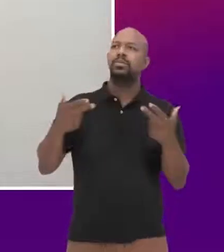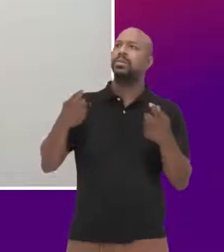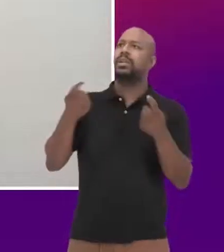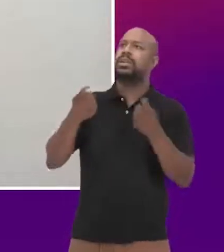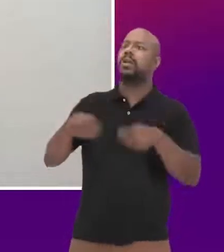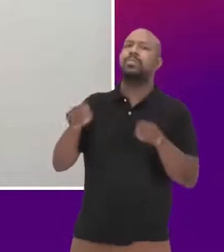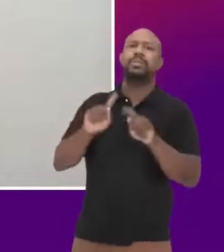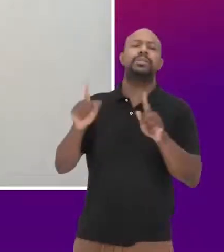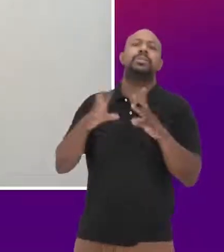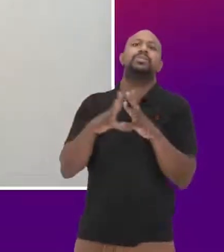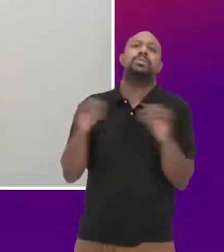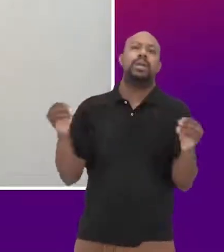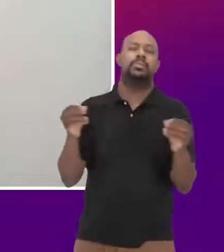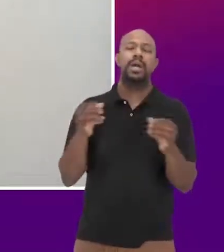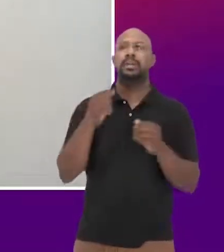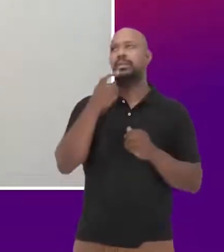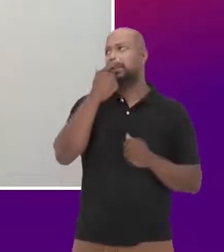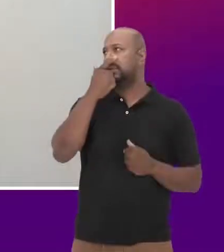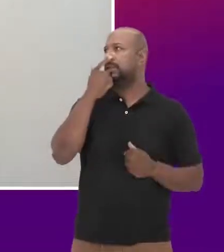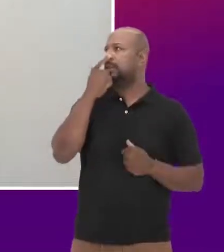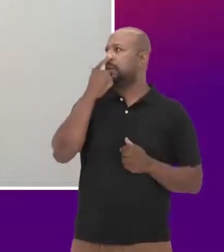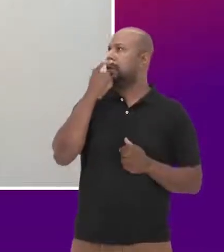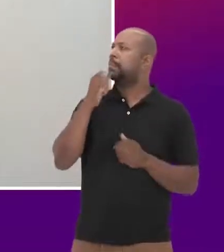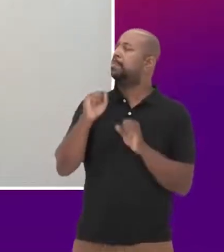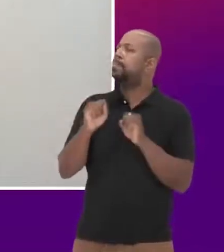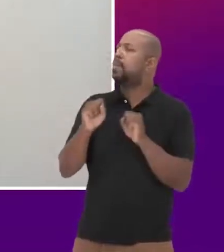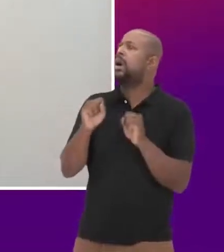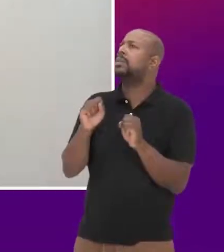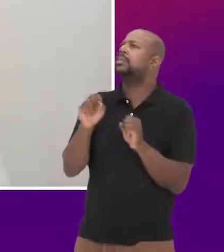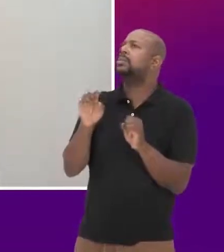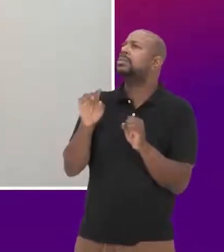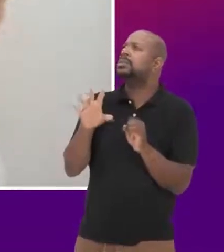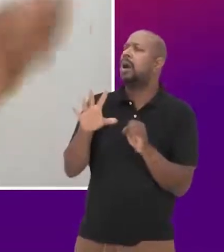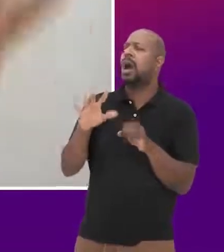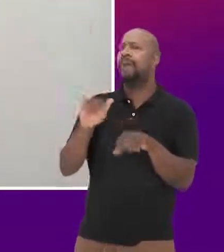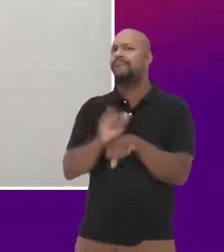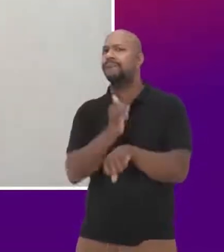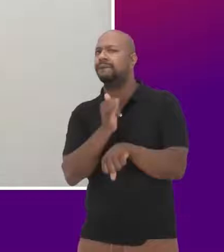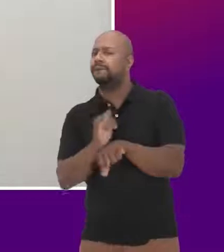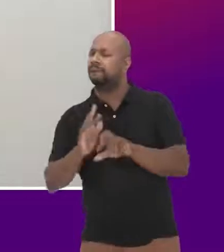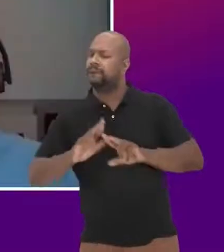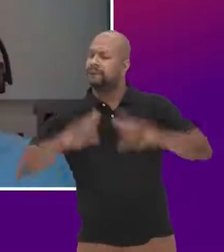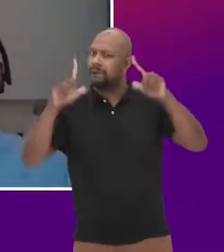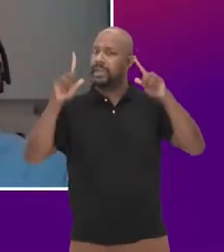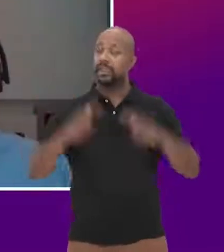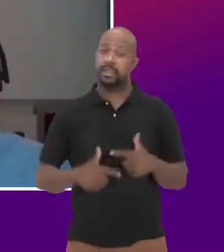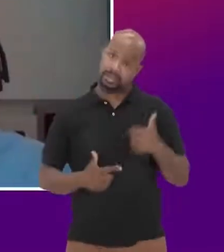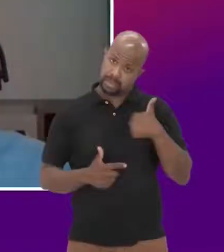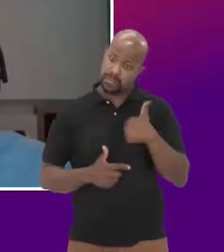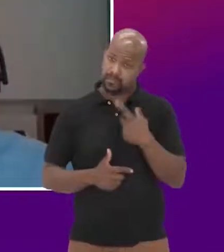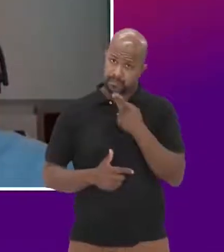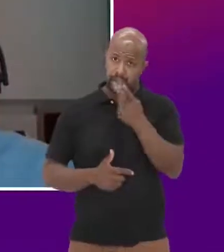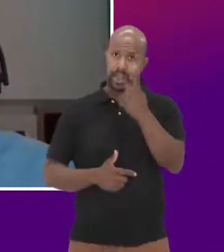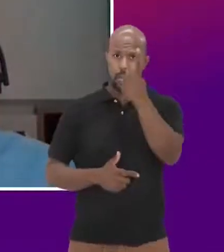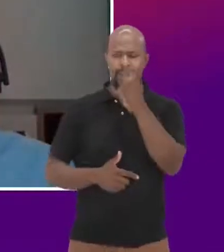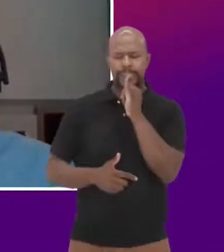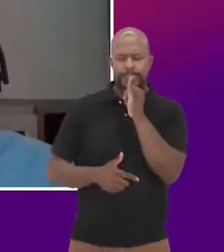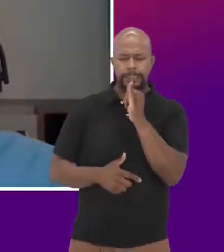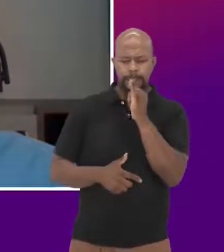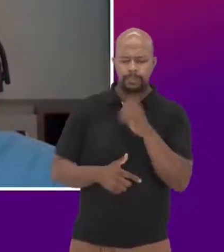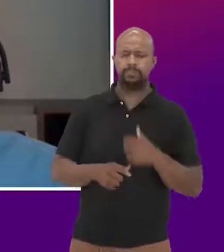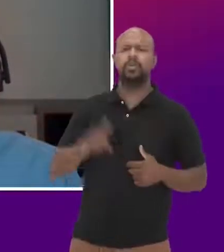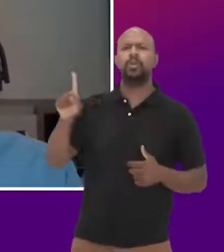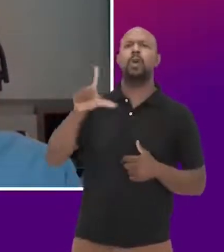precisam desaparecer, podem pura e simplesmente ser reinventadas, eu vou dar um exemplo.